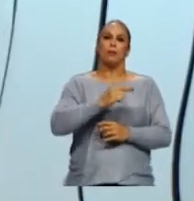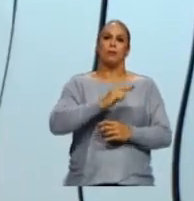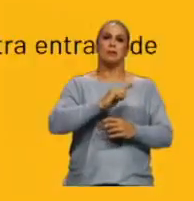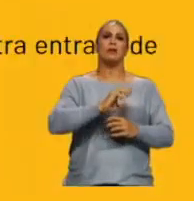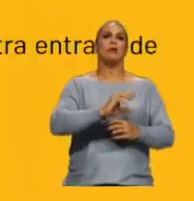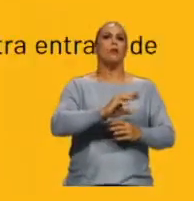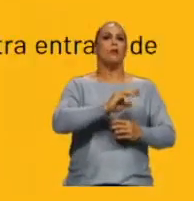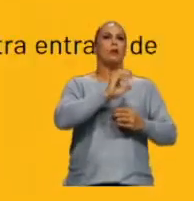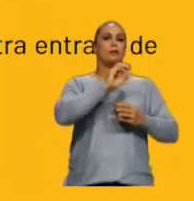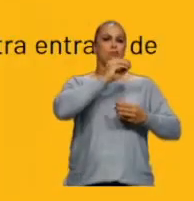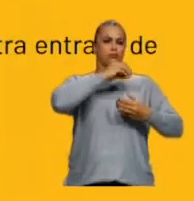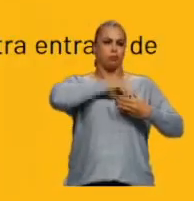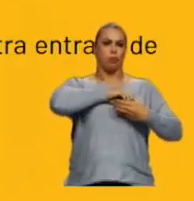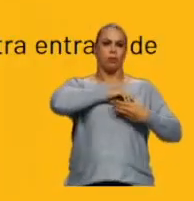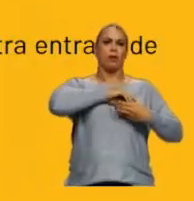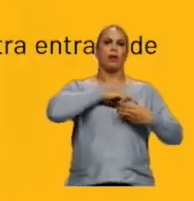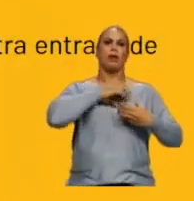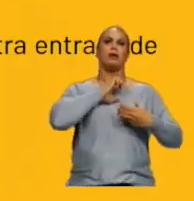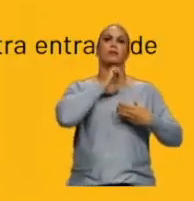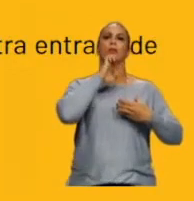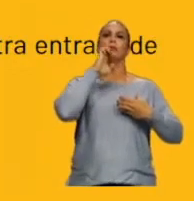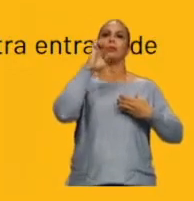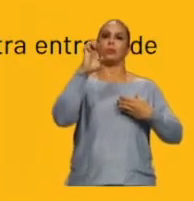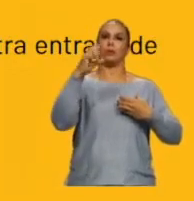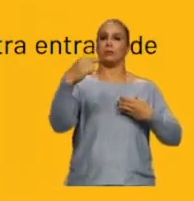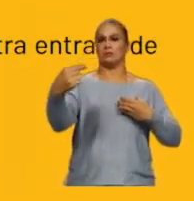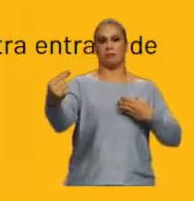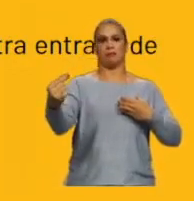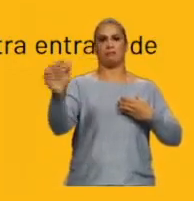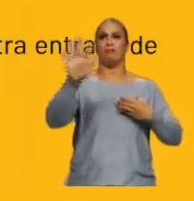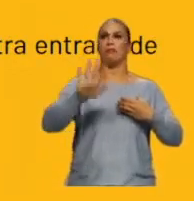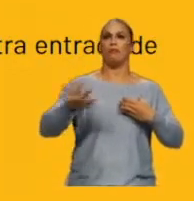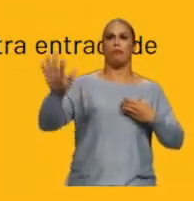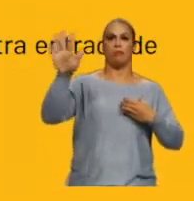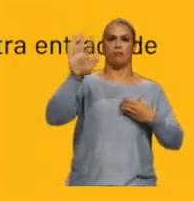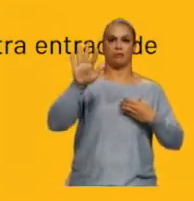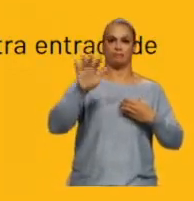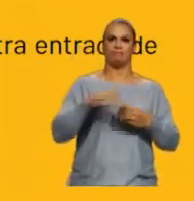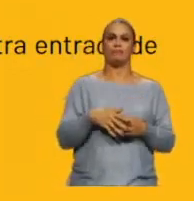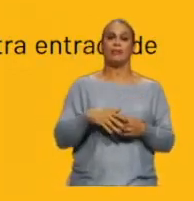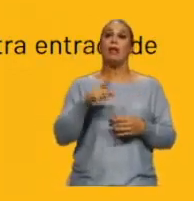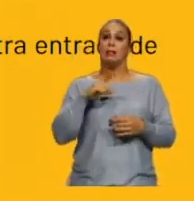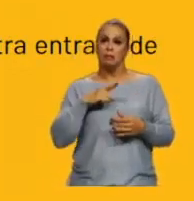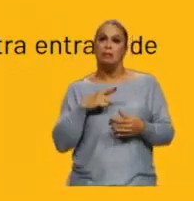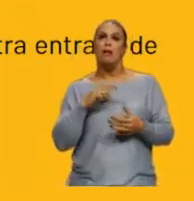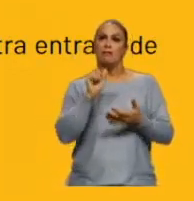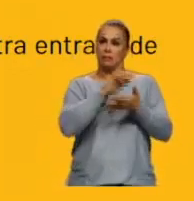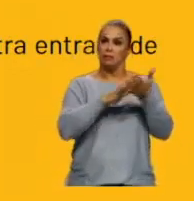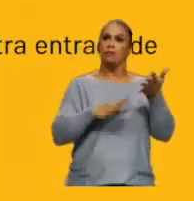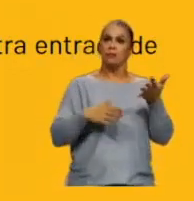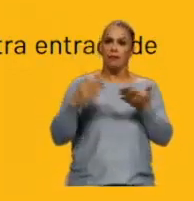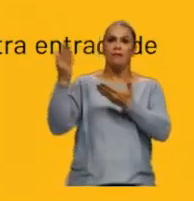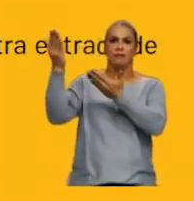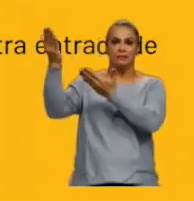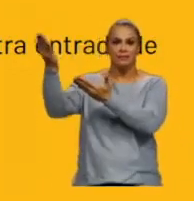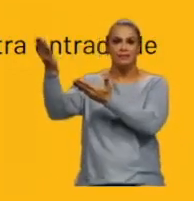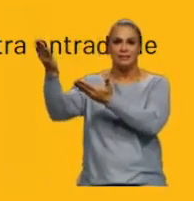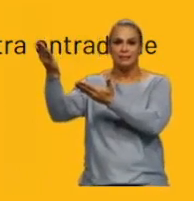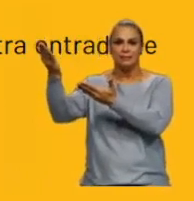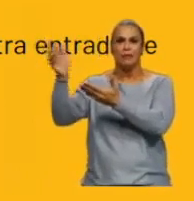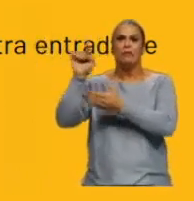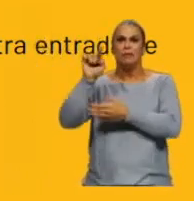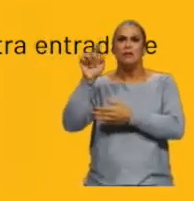Você terá aqui algumas atividades, essas atividades estão aí para você responder. De acordo com o que você aprendeu na